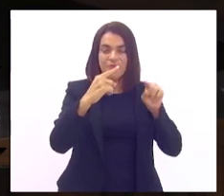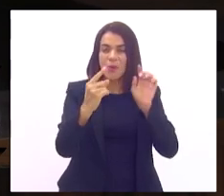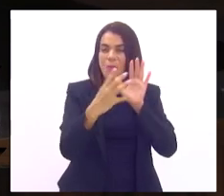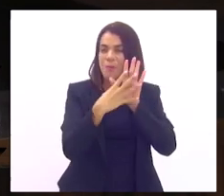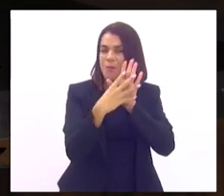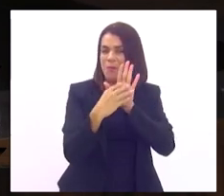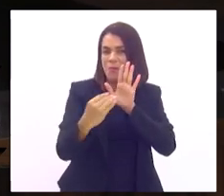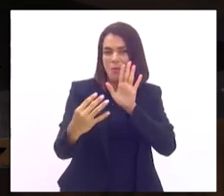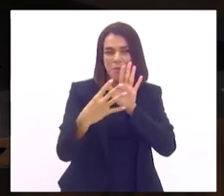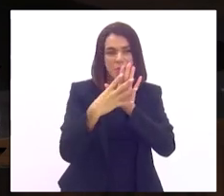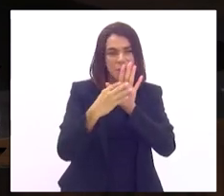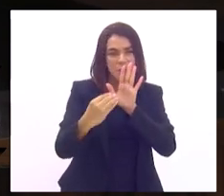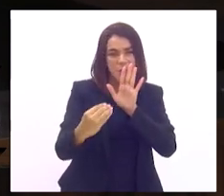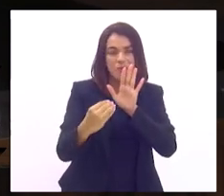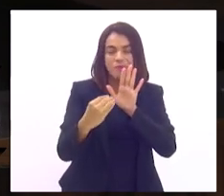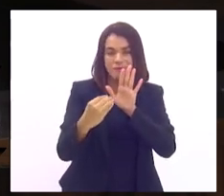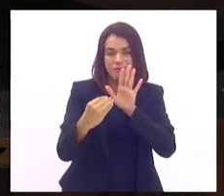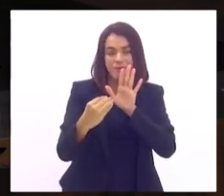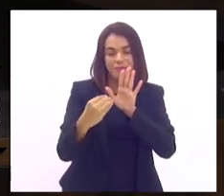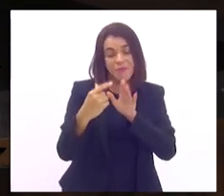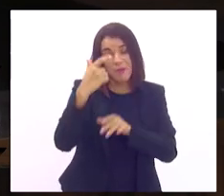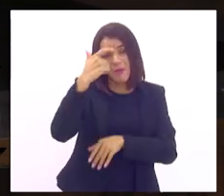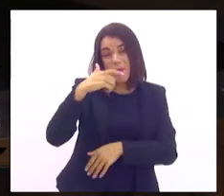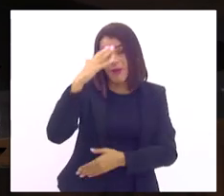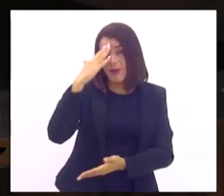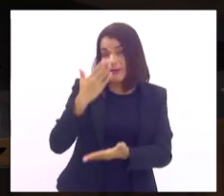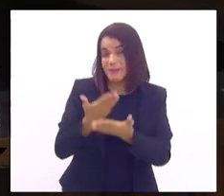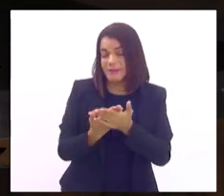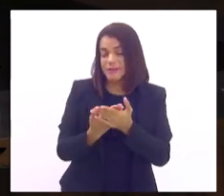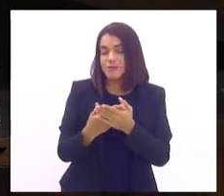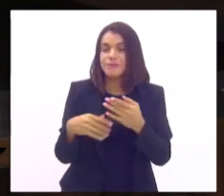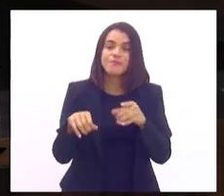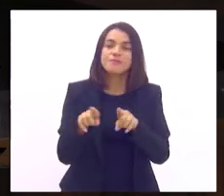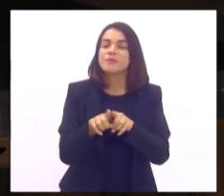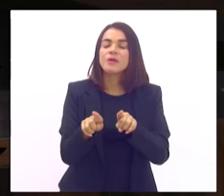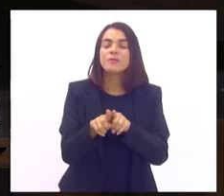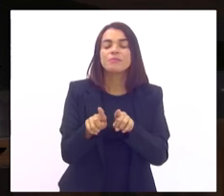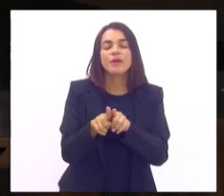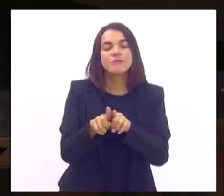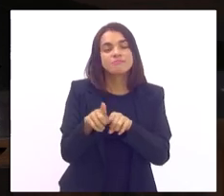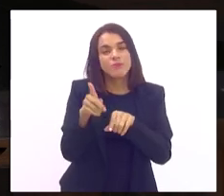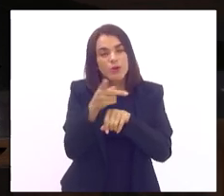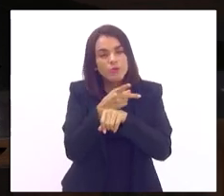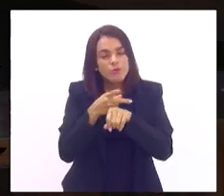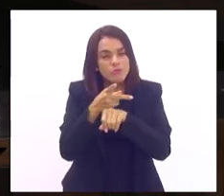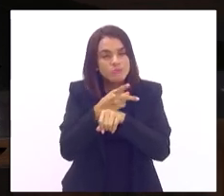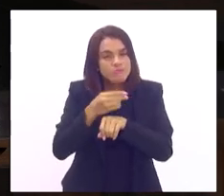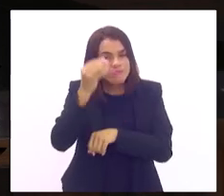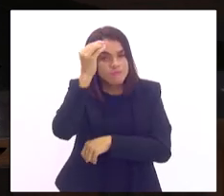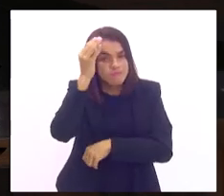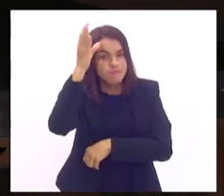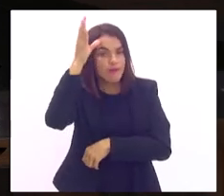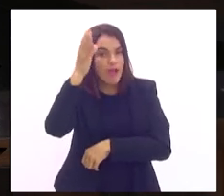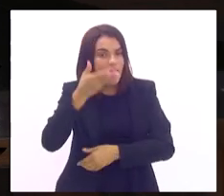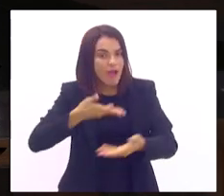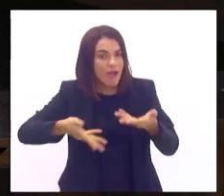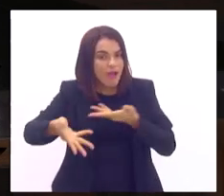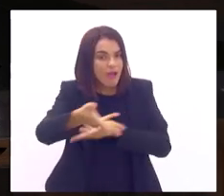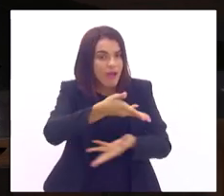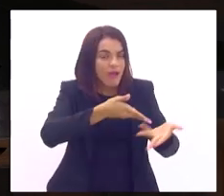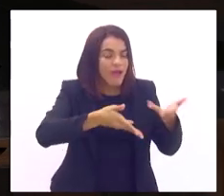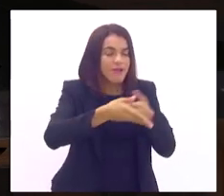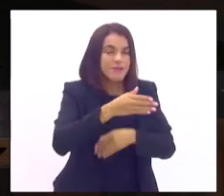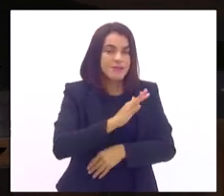modelo, assim acredito. Isso também busco, levar o meu conhecimento para os meus irmãos que lá estão,